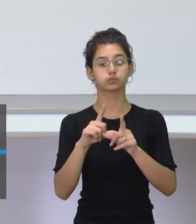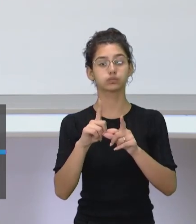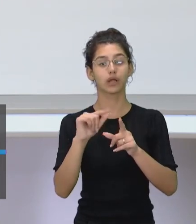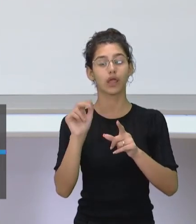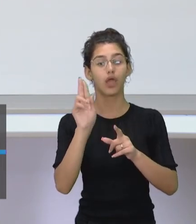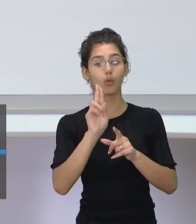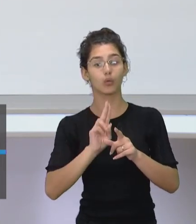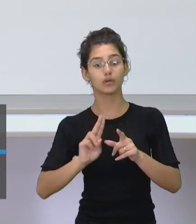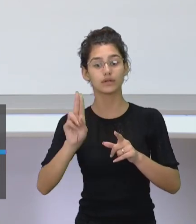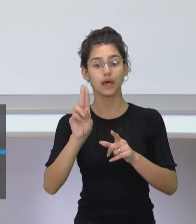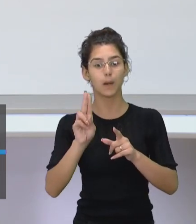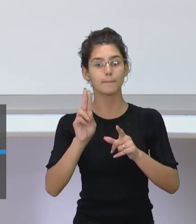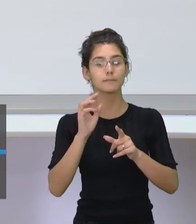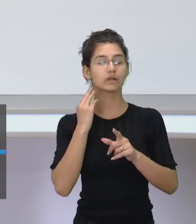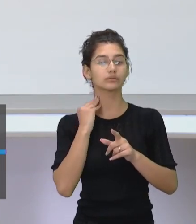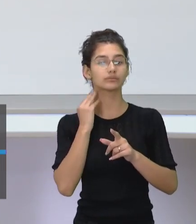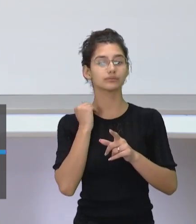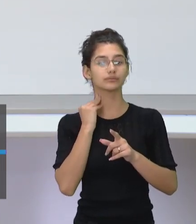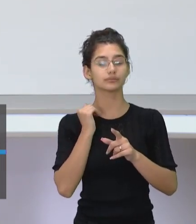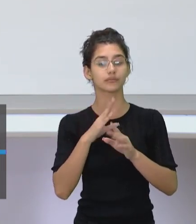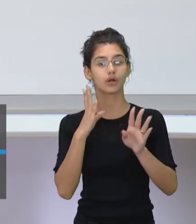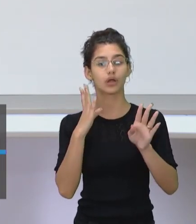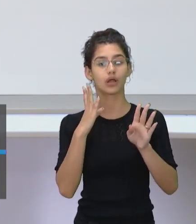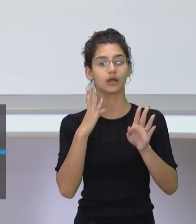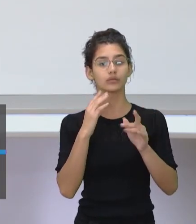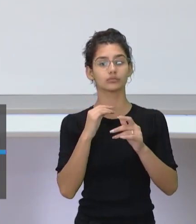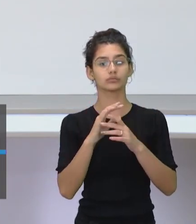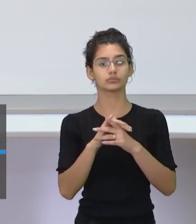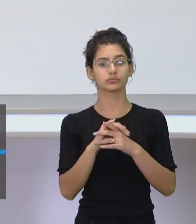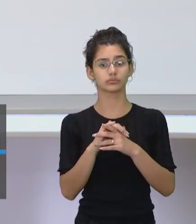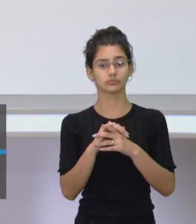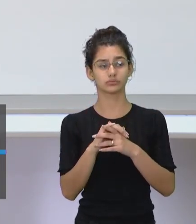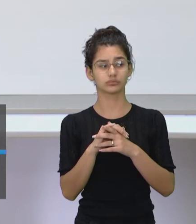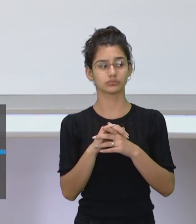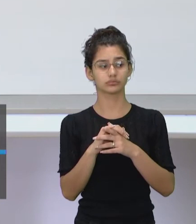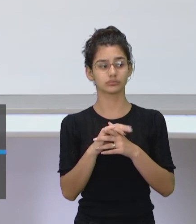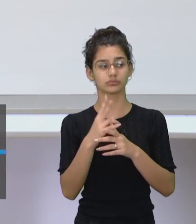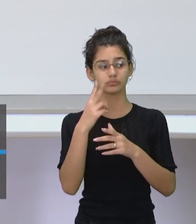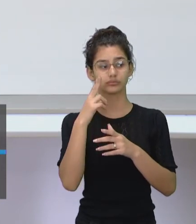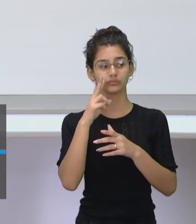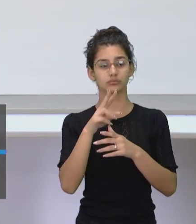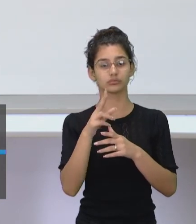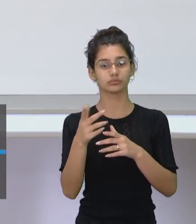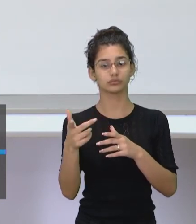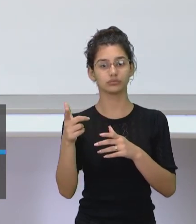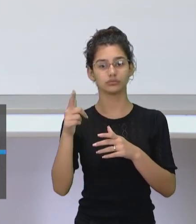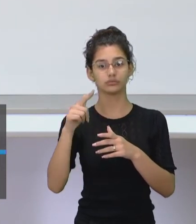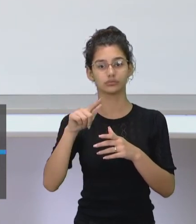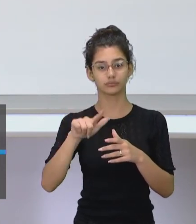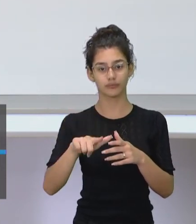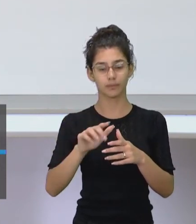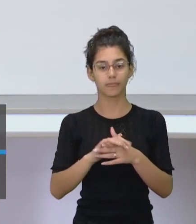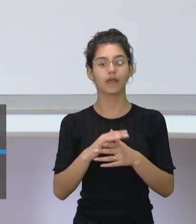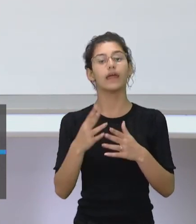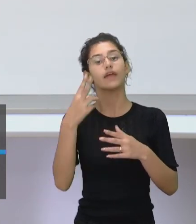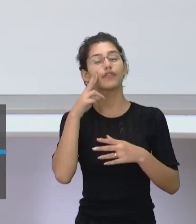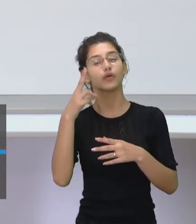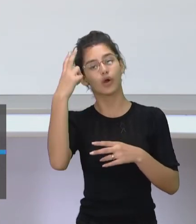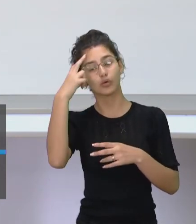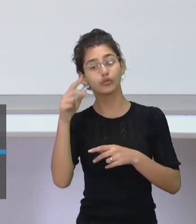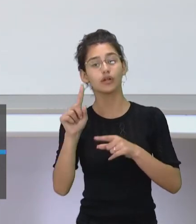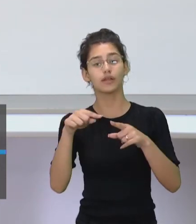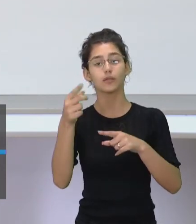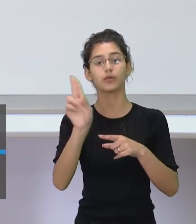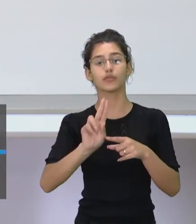utilizada para reconhecer e dominar. Então, Hernán Cortés, primeiro, ele reconhece toda a cultura e depois ele